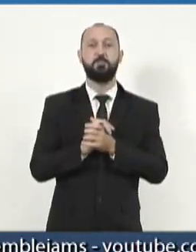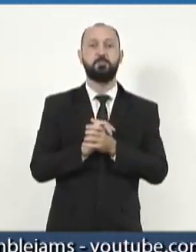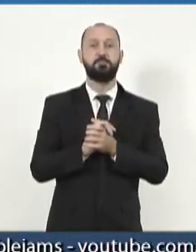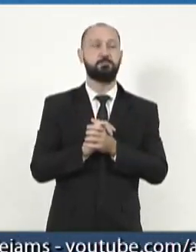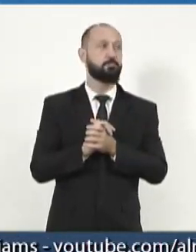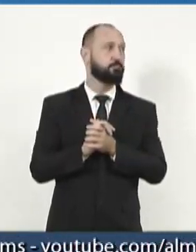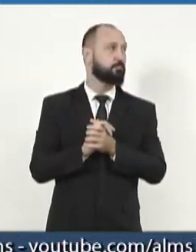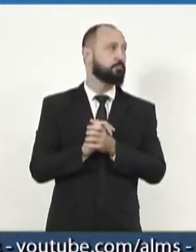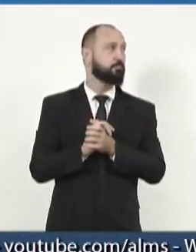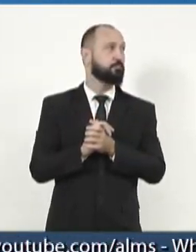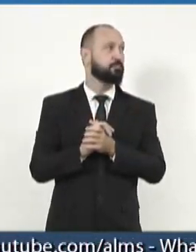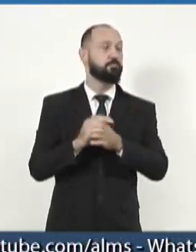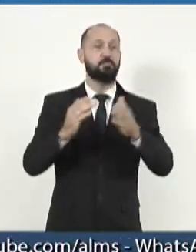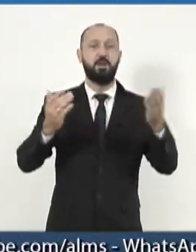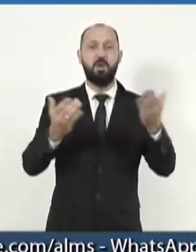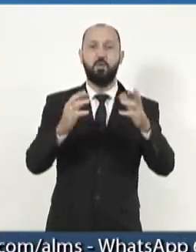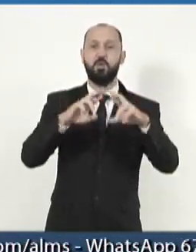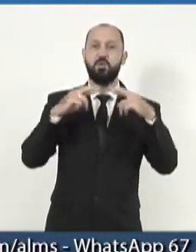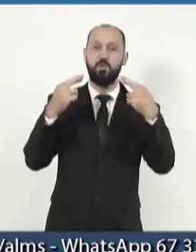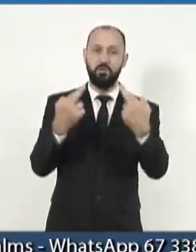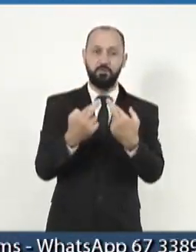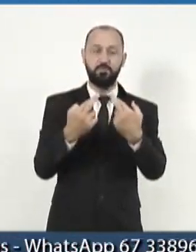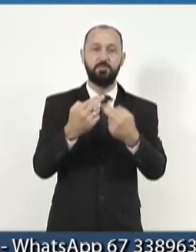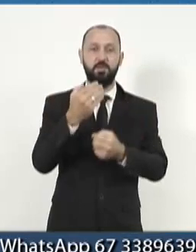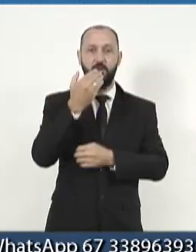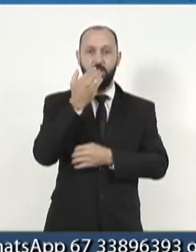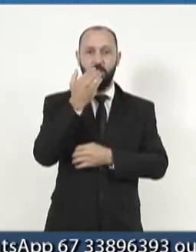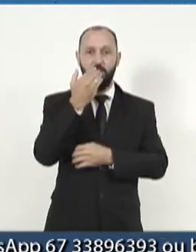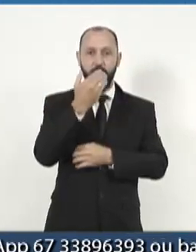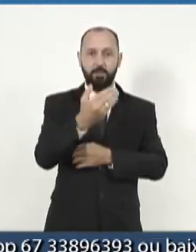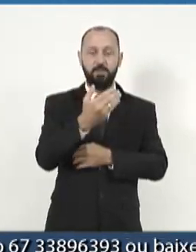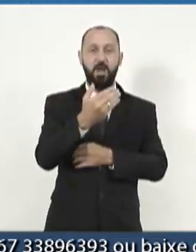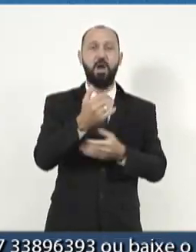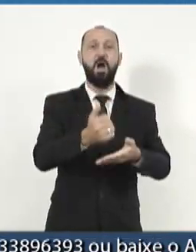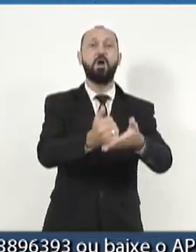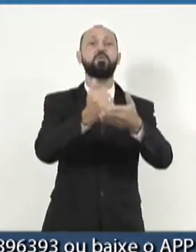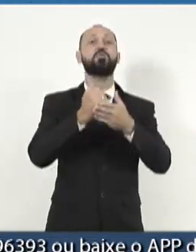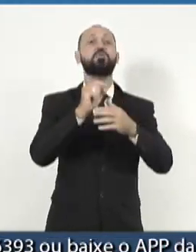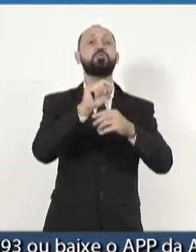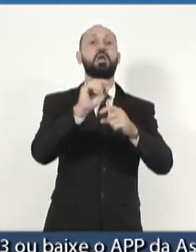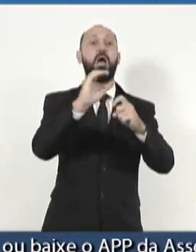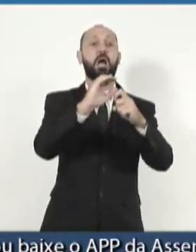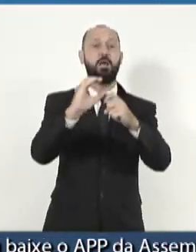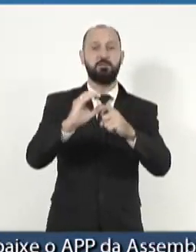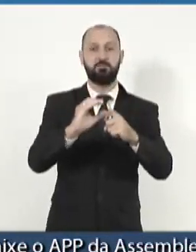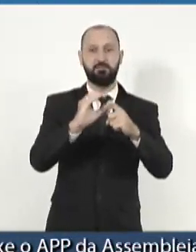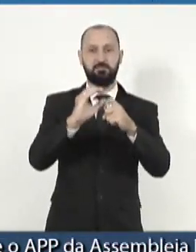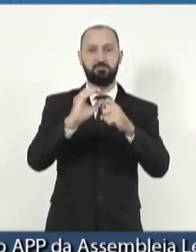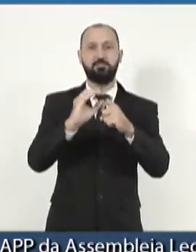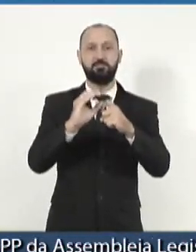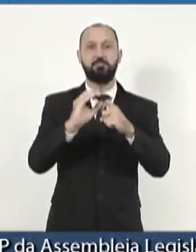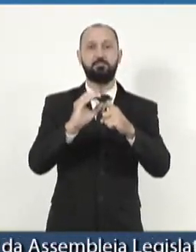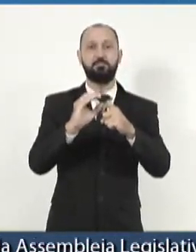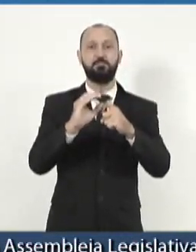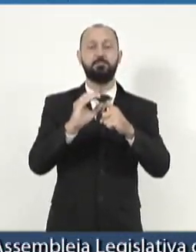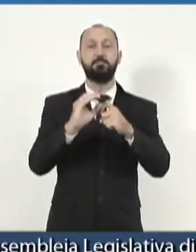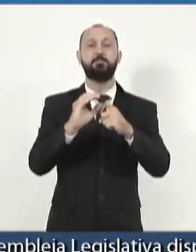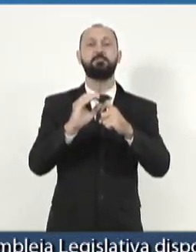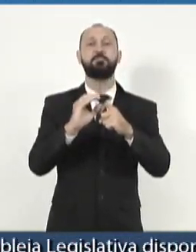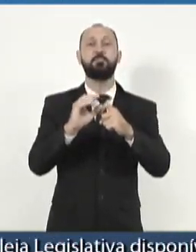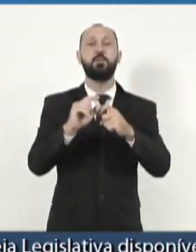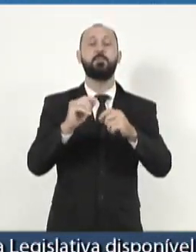de reais. Isso vai ser parcelado, né? Provavelmente em 2 ou 3